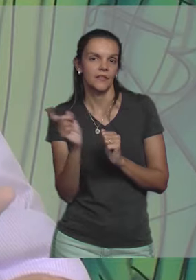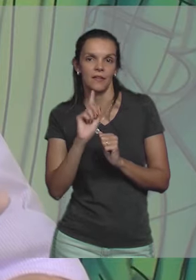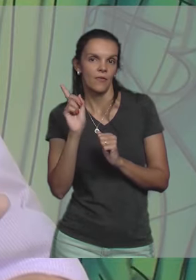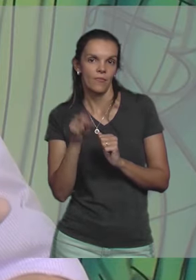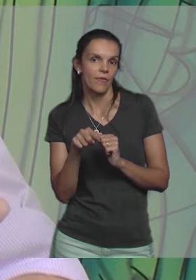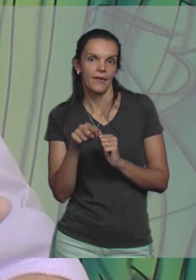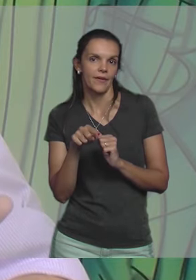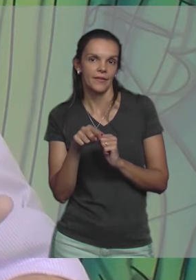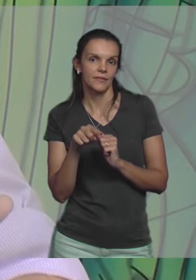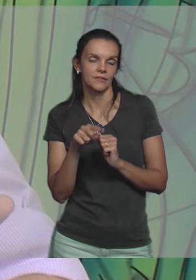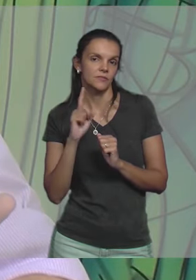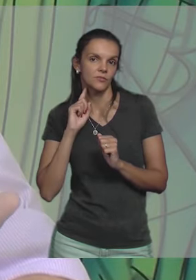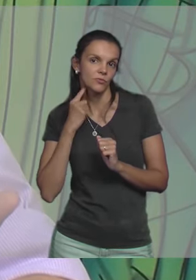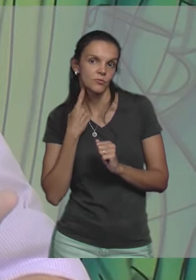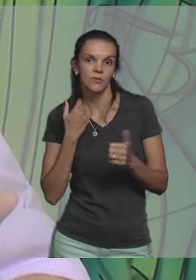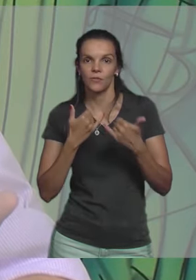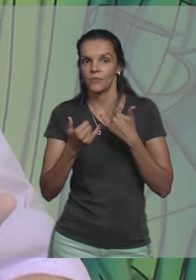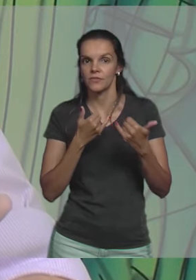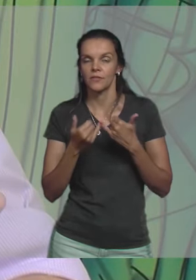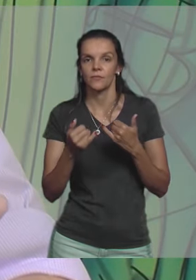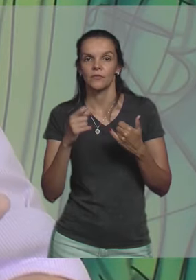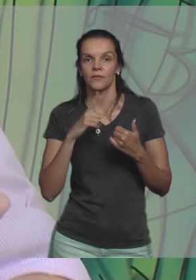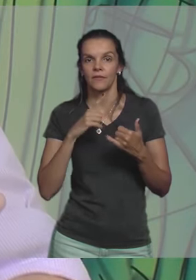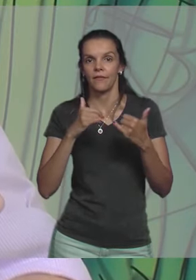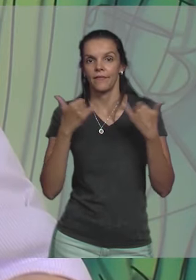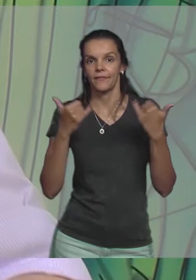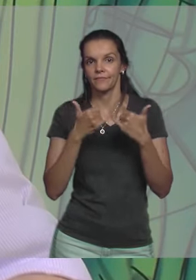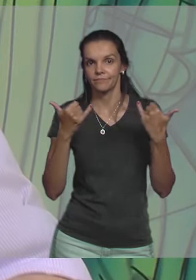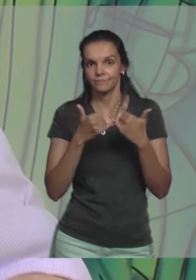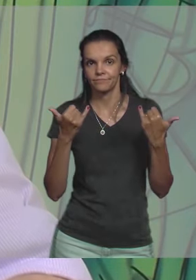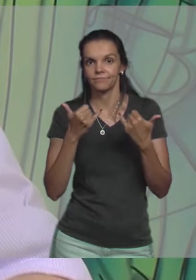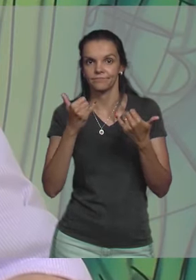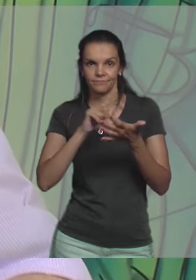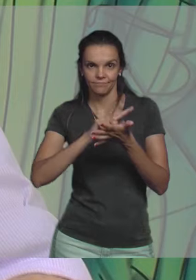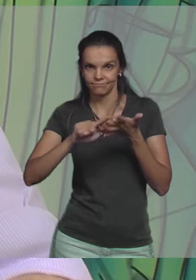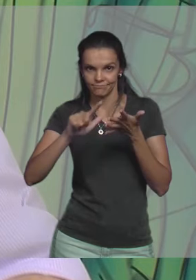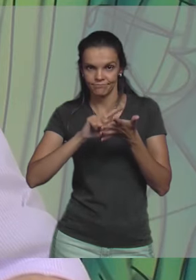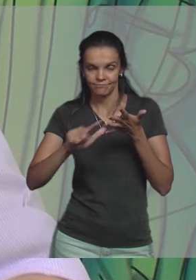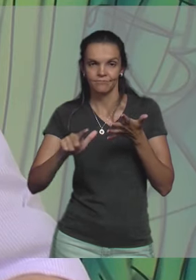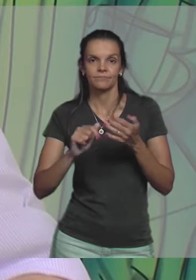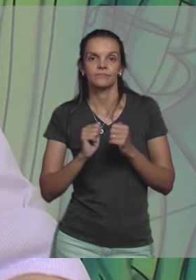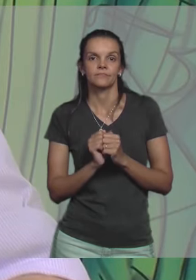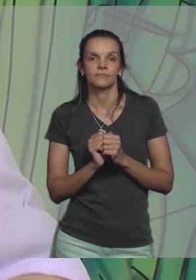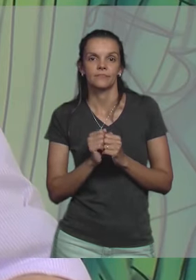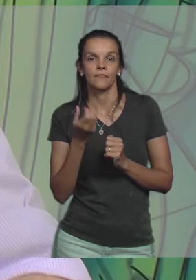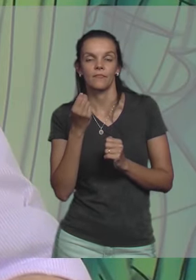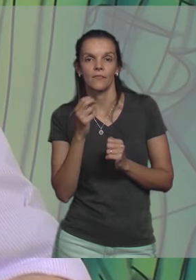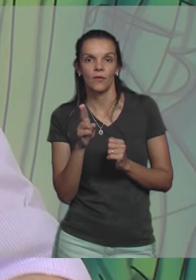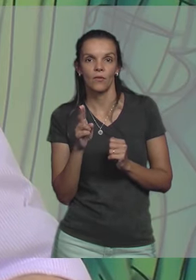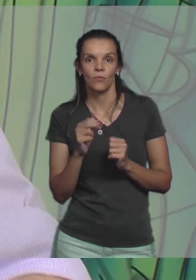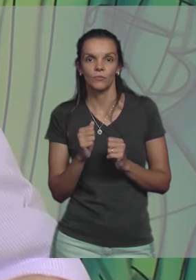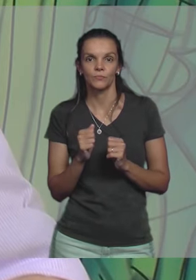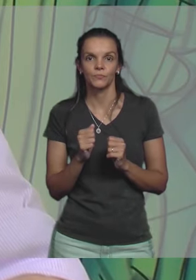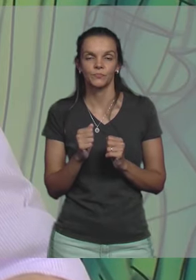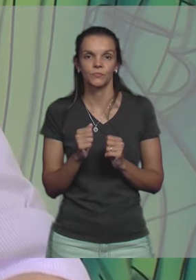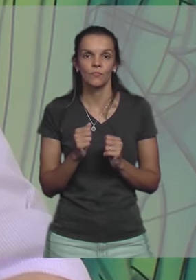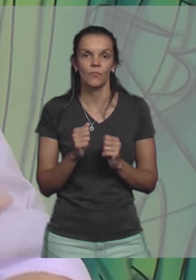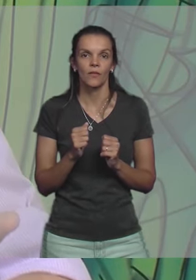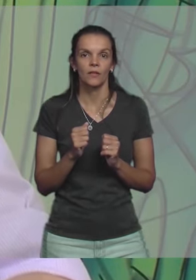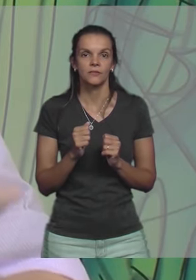poluentes, que usem energia limpa, por exemplo, nós estamos já dando um passo nesse sentido. Criação de VLTs,